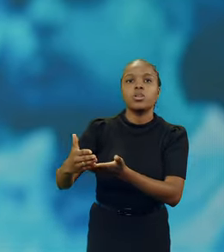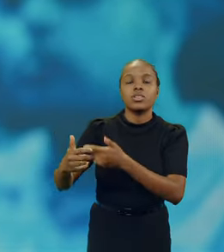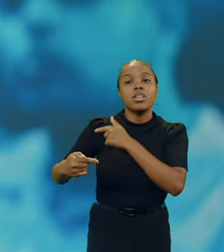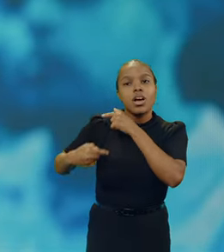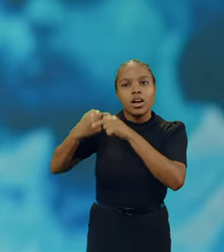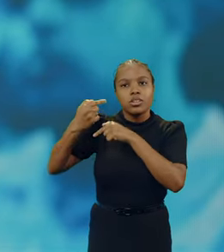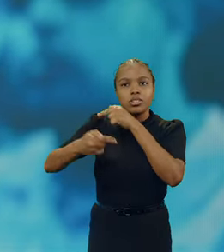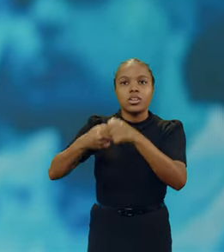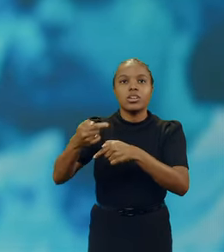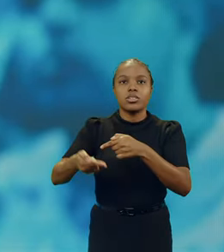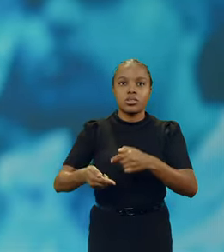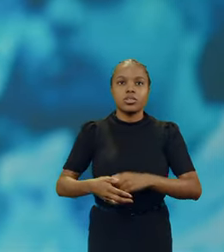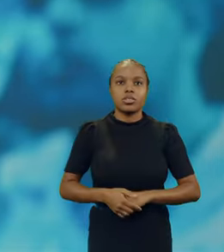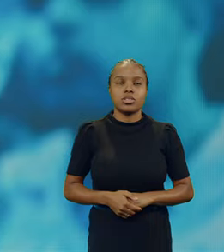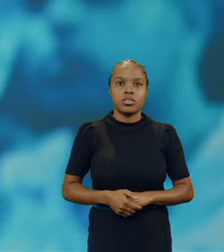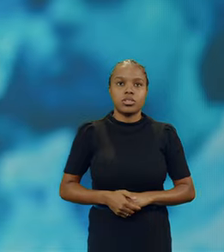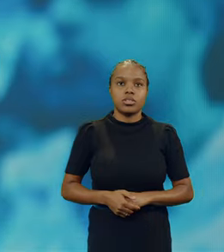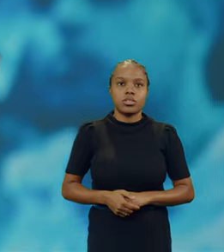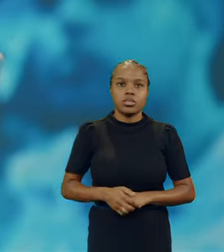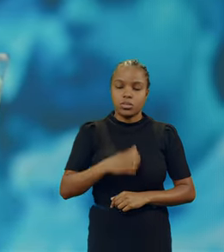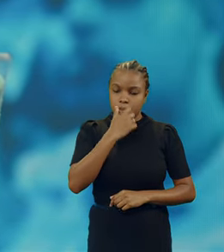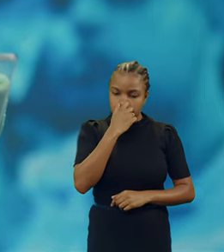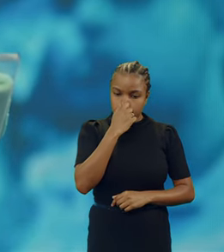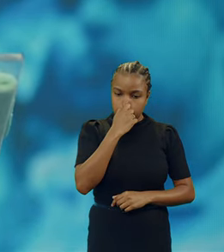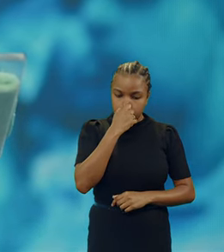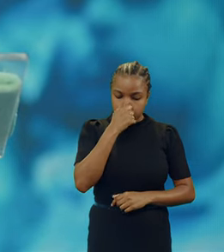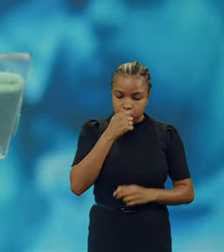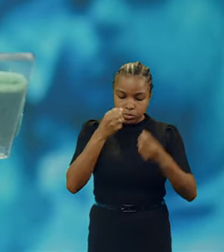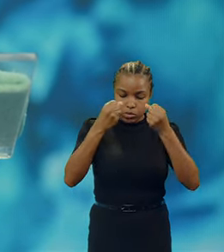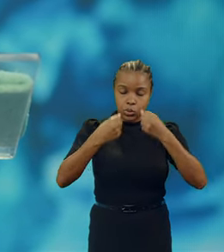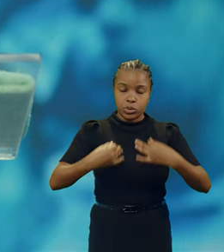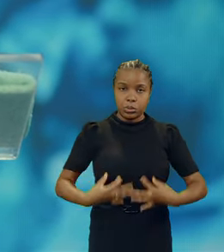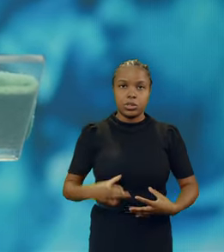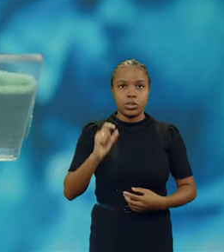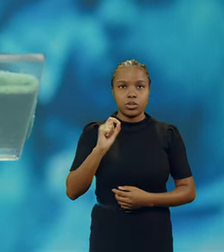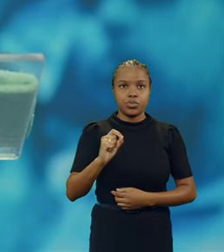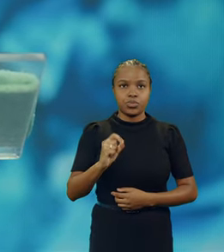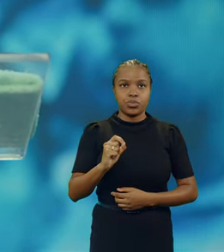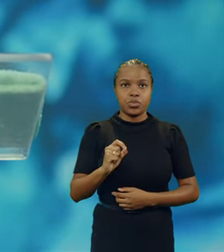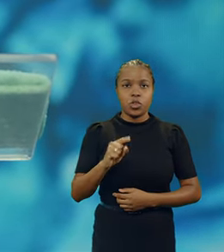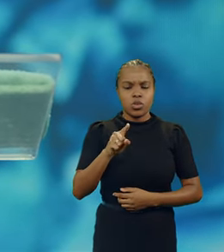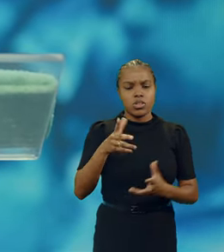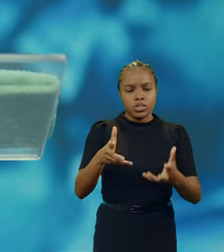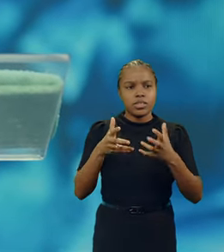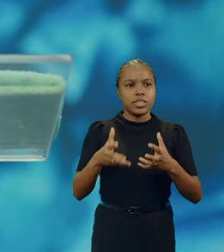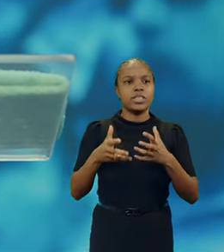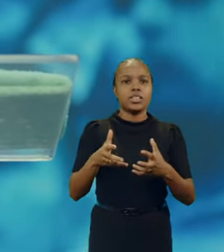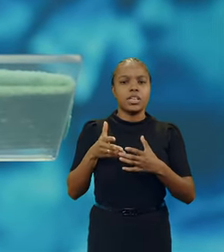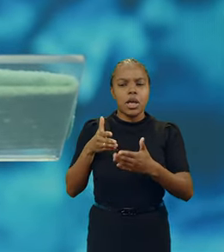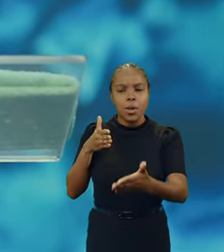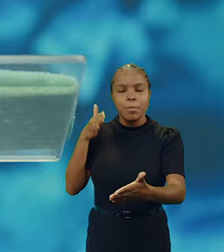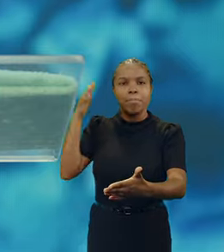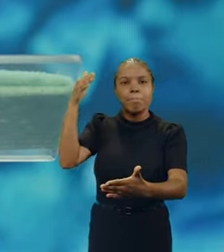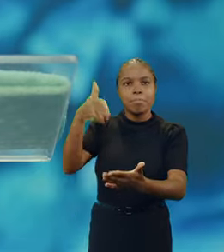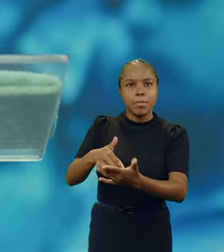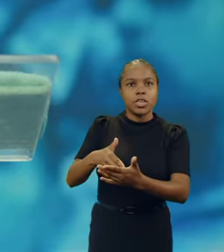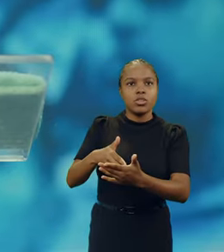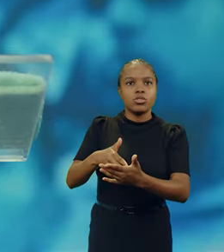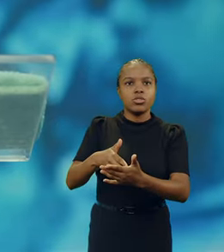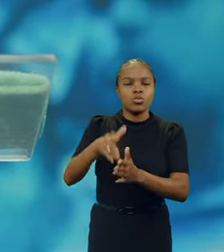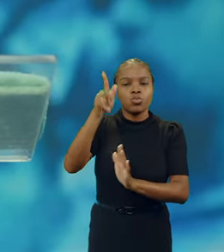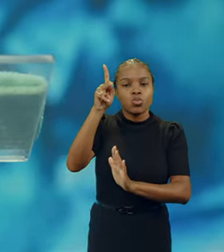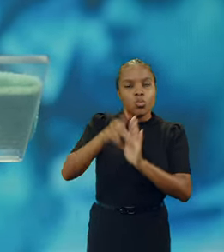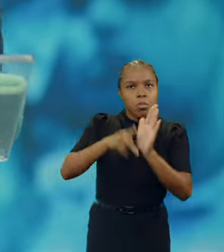Tamar. Deixa eu falar uma coisa aqui. Quando você quer impedir o plano de